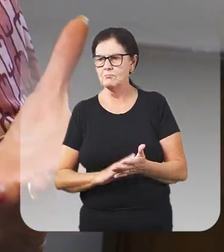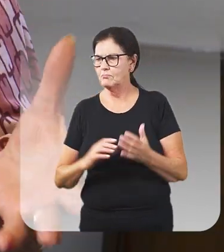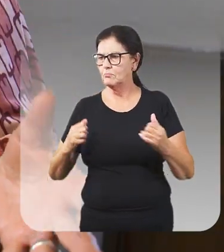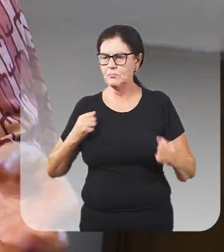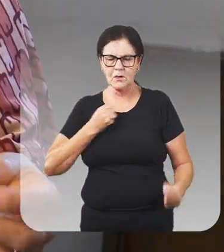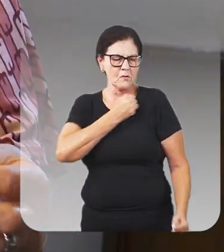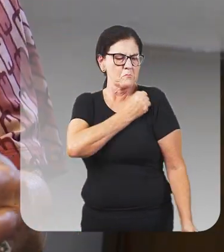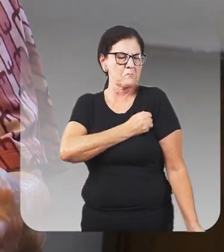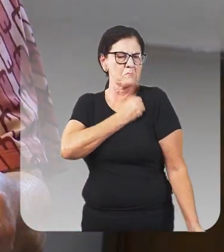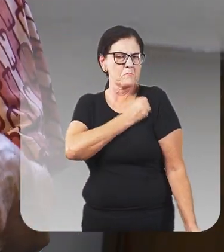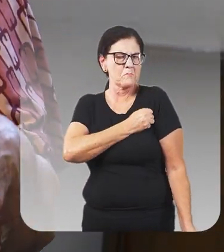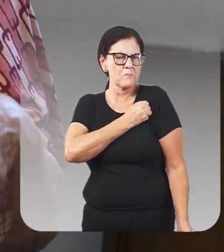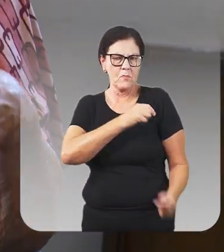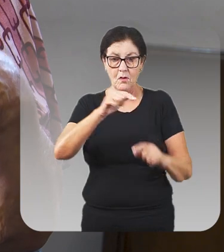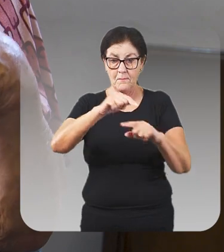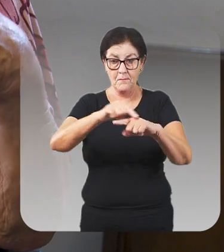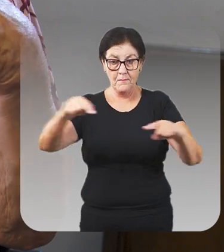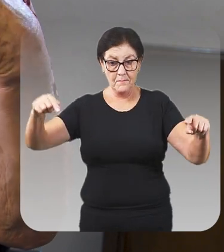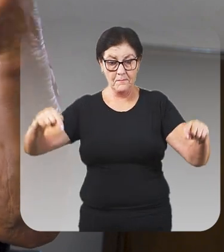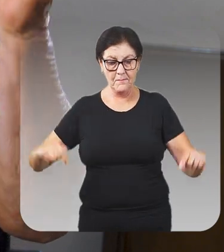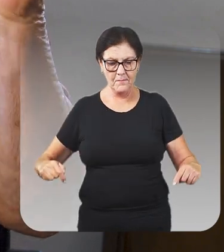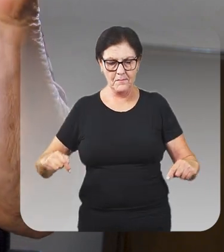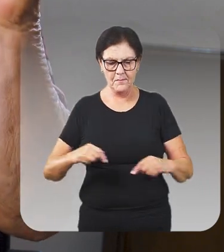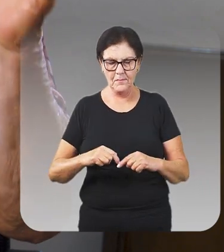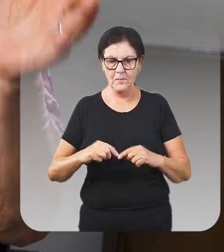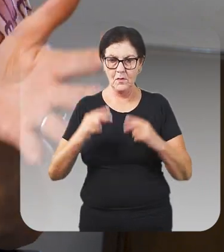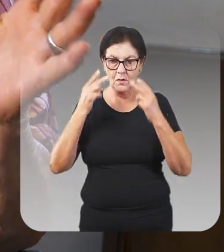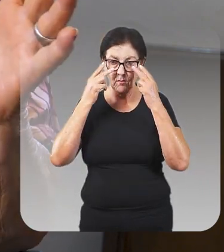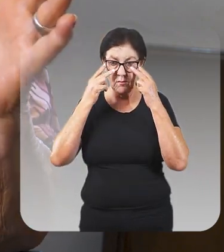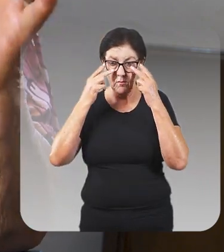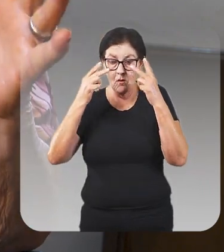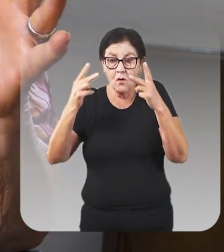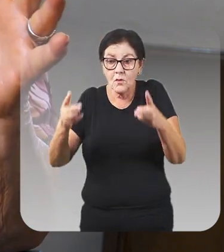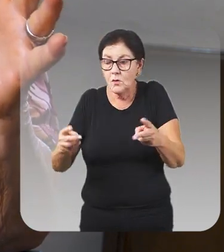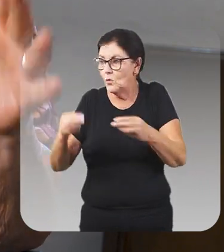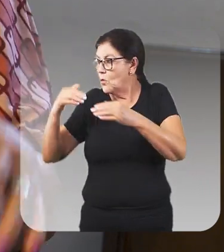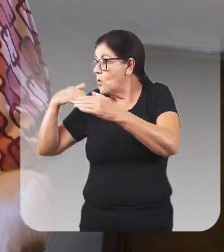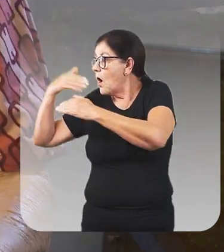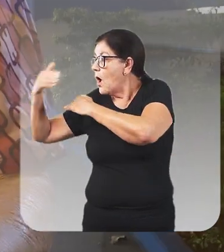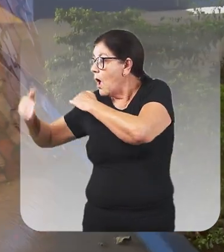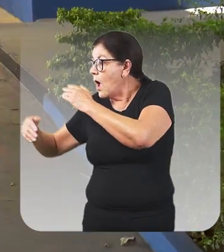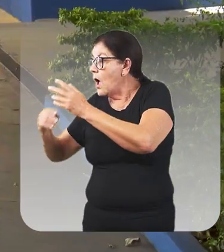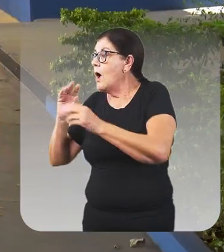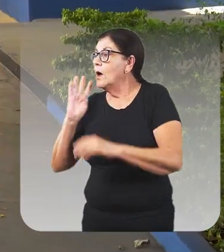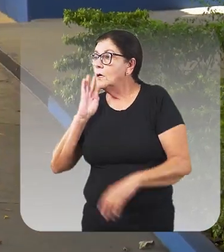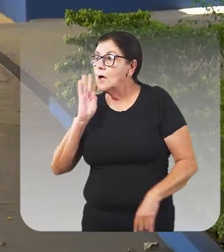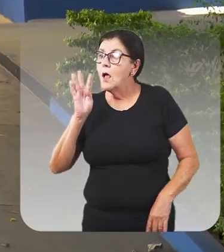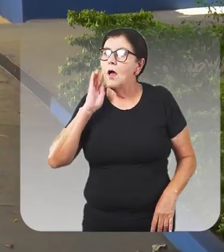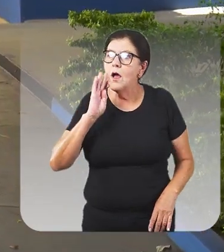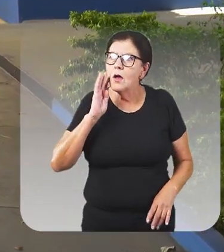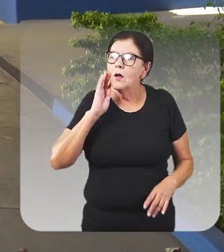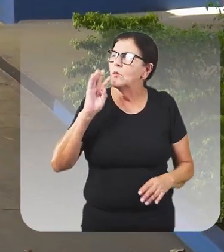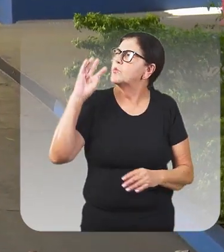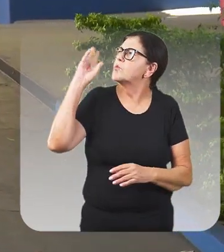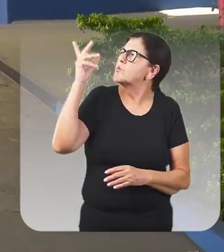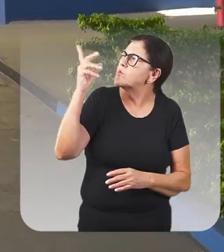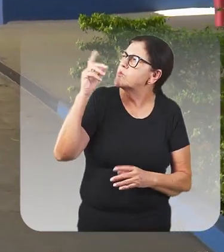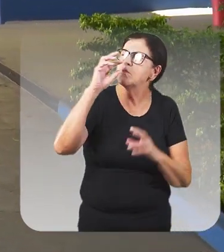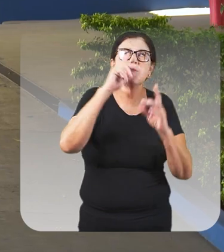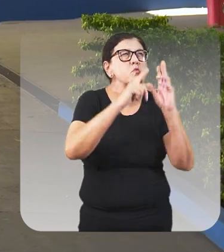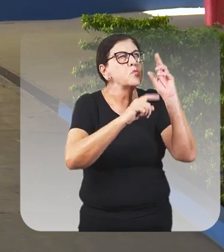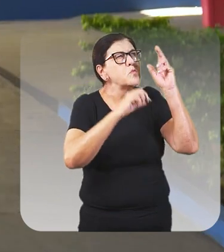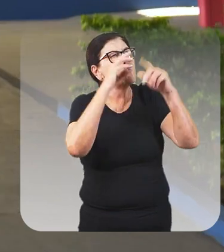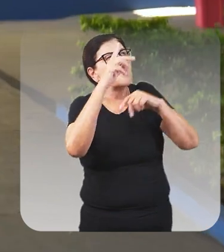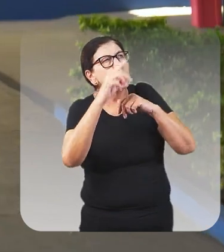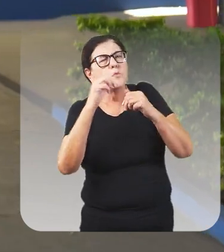integrada à natureza, onde os alunos não ficassem fechados numa sala, mas que eles tivessem a visão